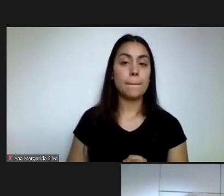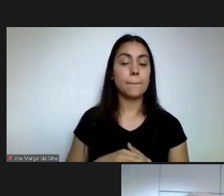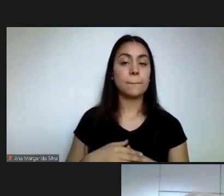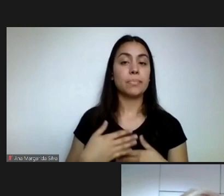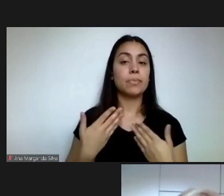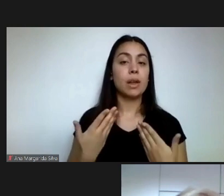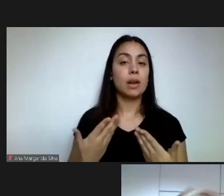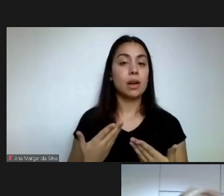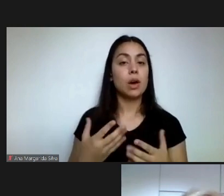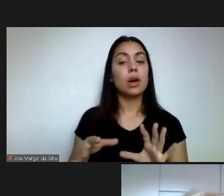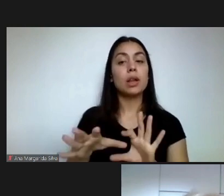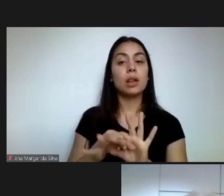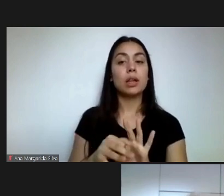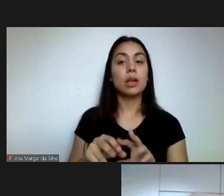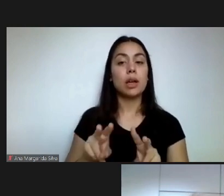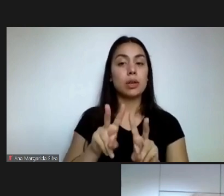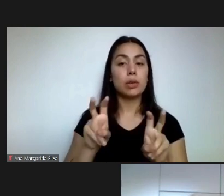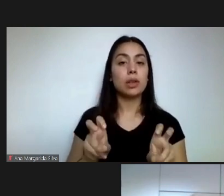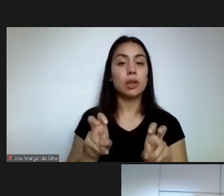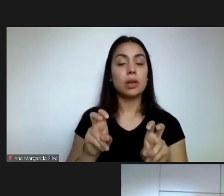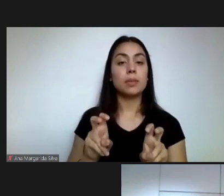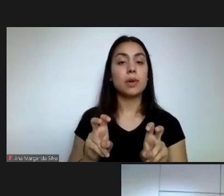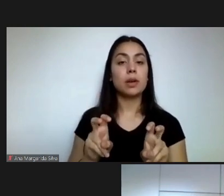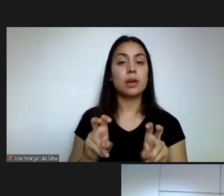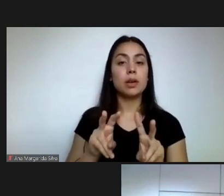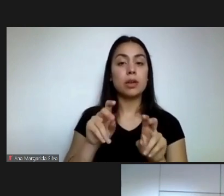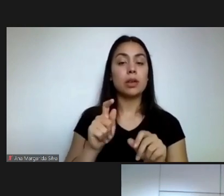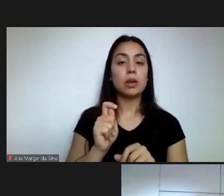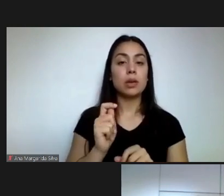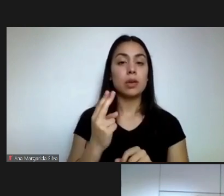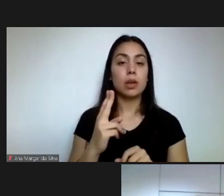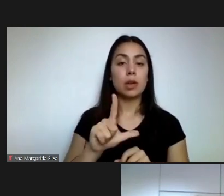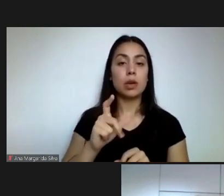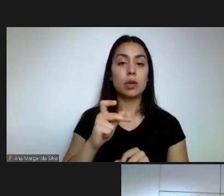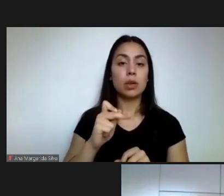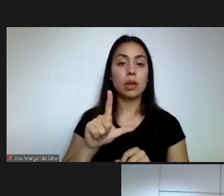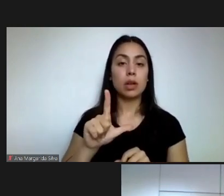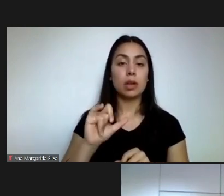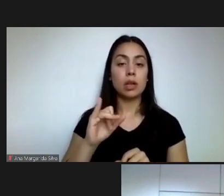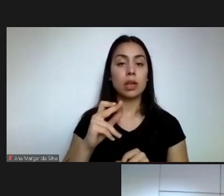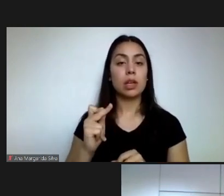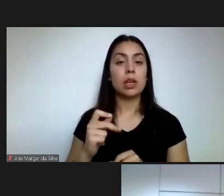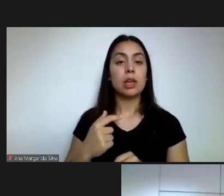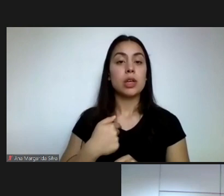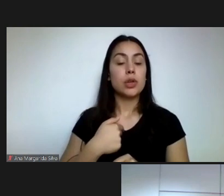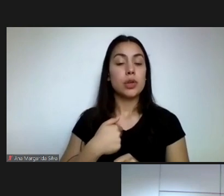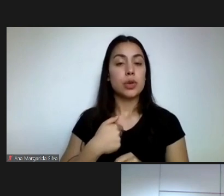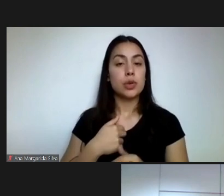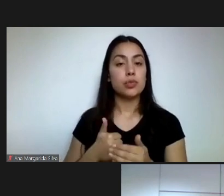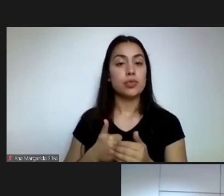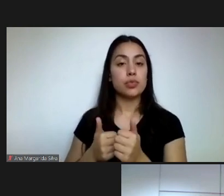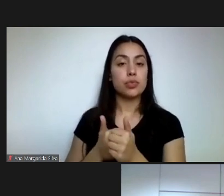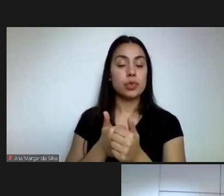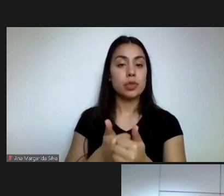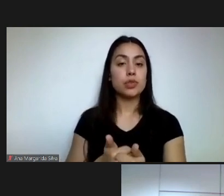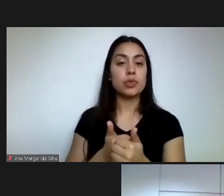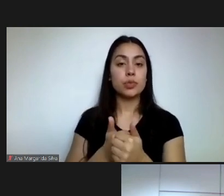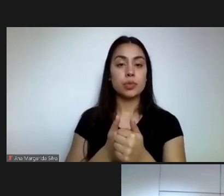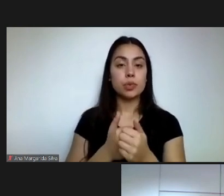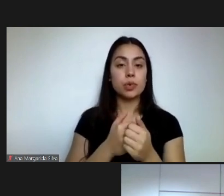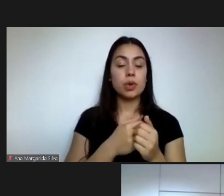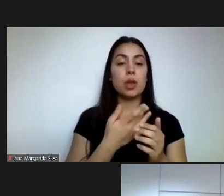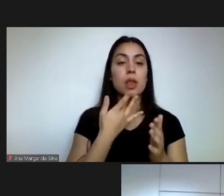que a doutora Láudia Alexandre acabou de dizer, Alice Martins diz: sou assistente técnico de biblioteca na Escola Superior de Tecnologia do Instituto